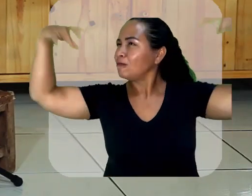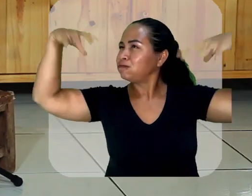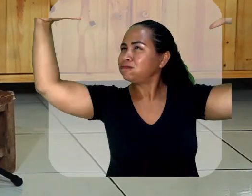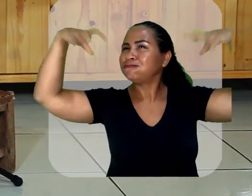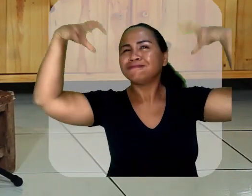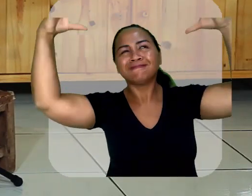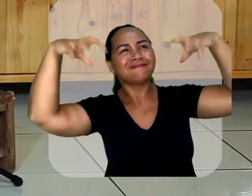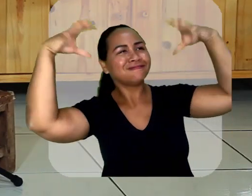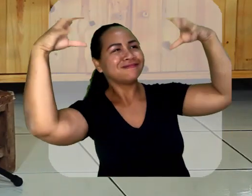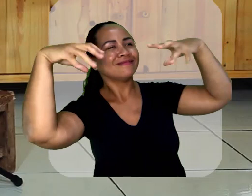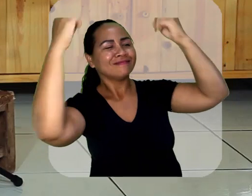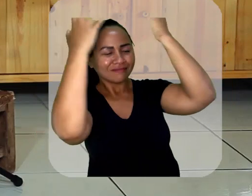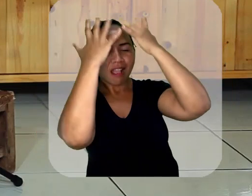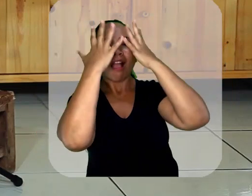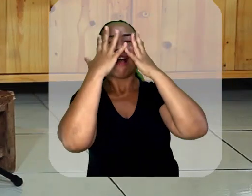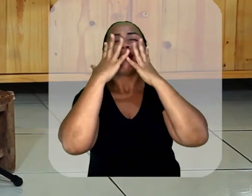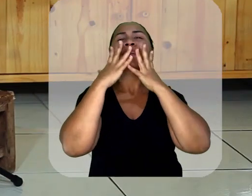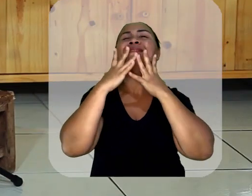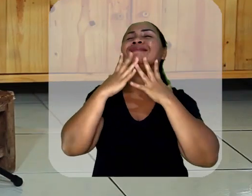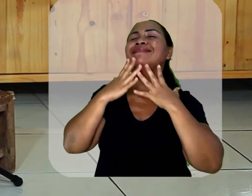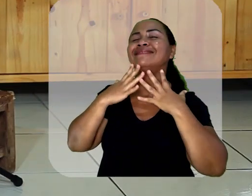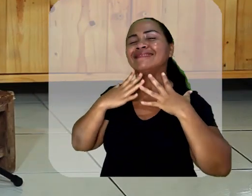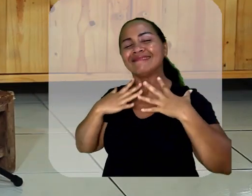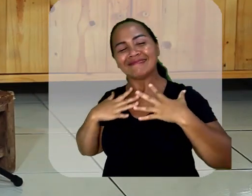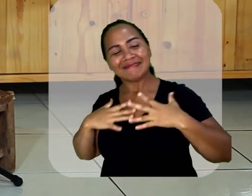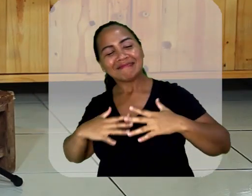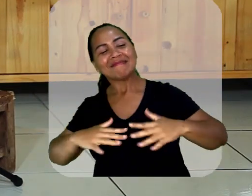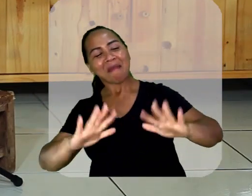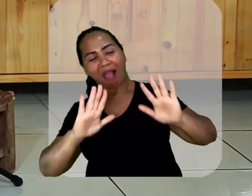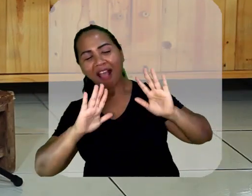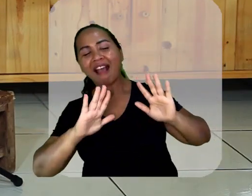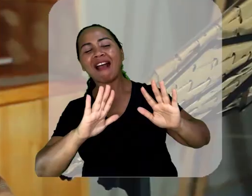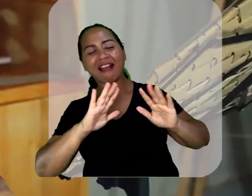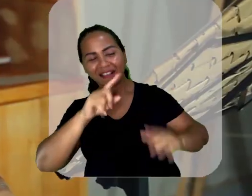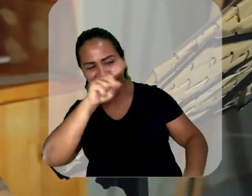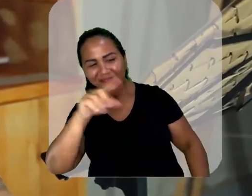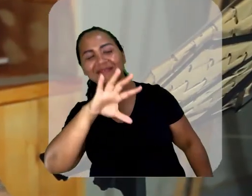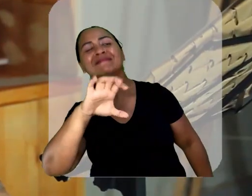inverno mais chuvoso. Eita, Zé!